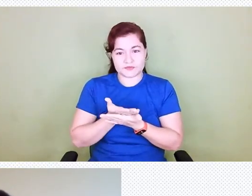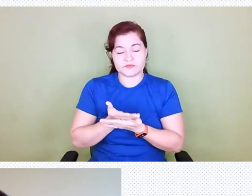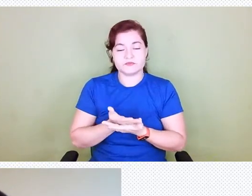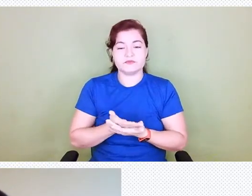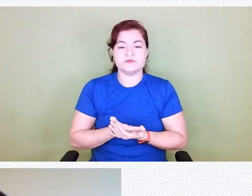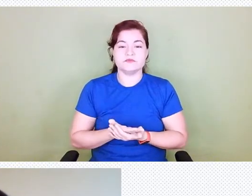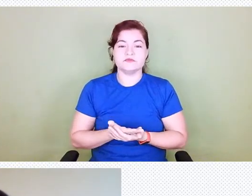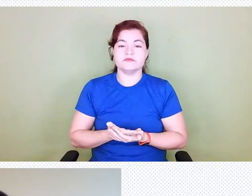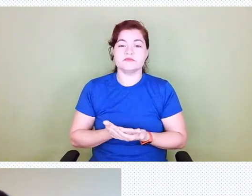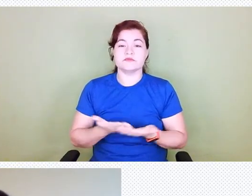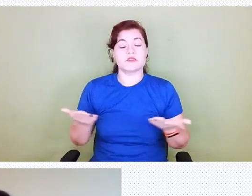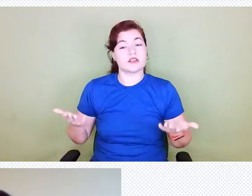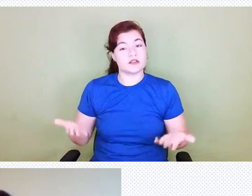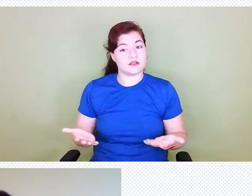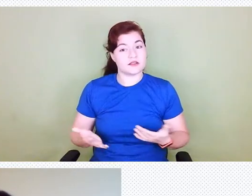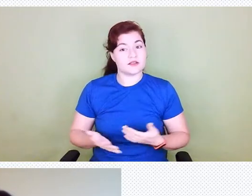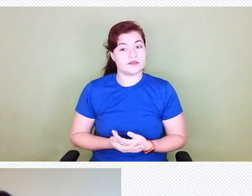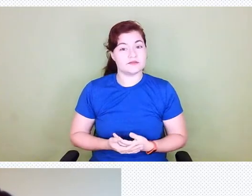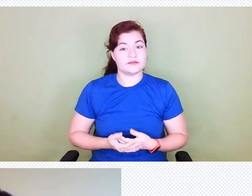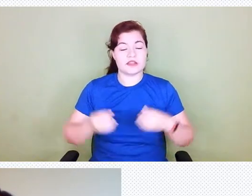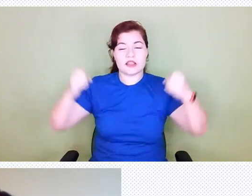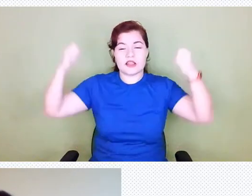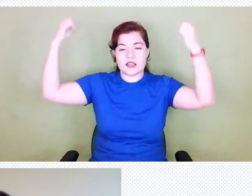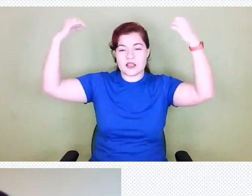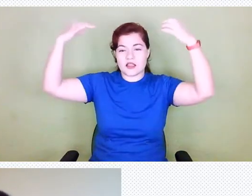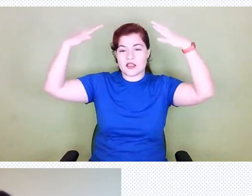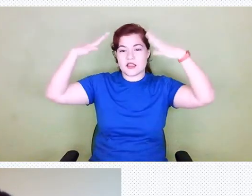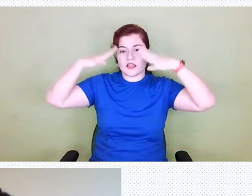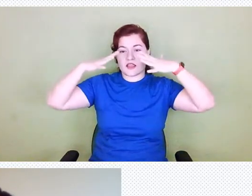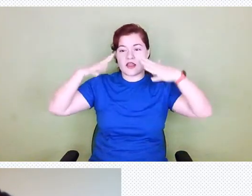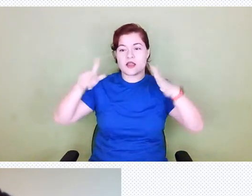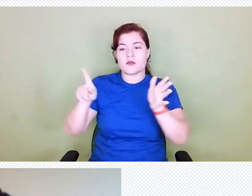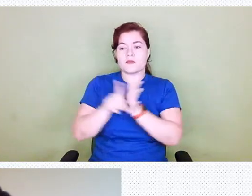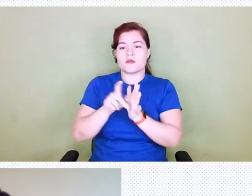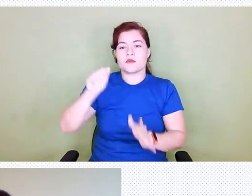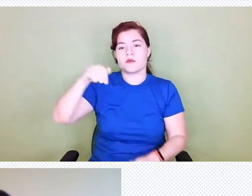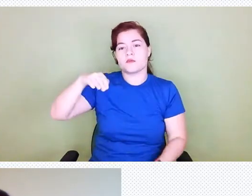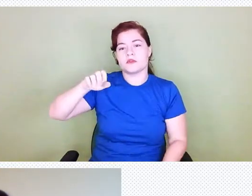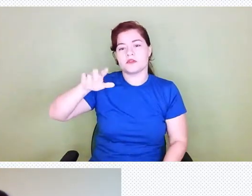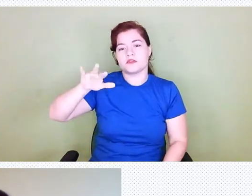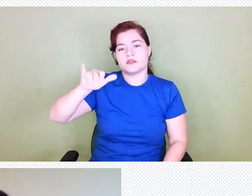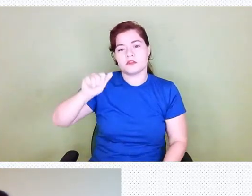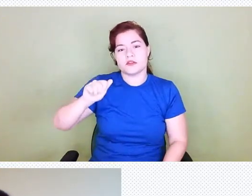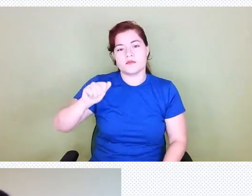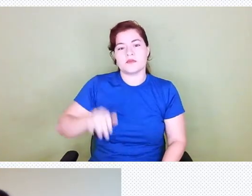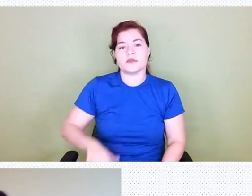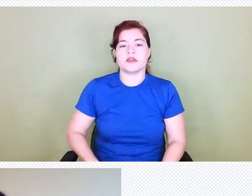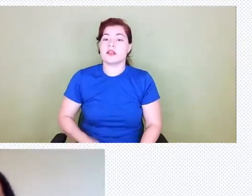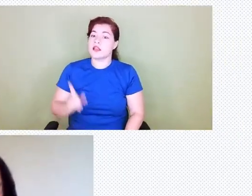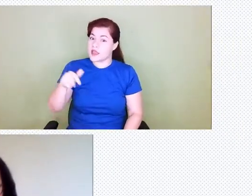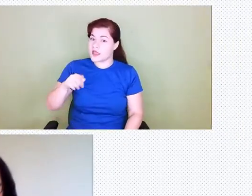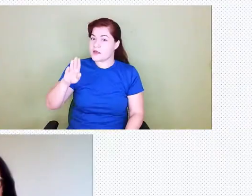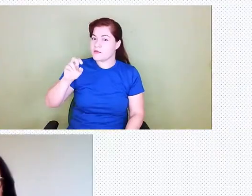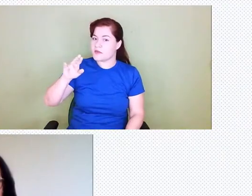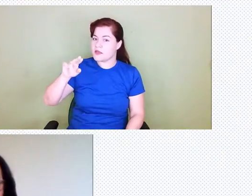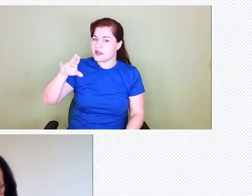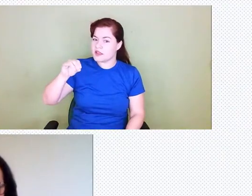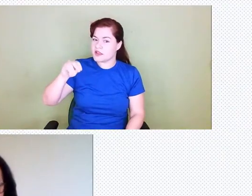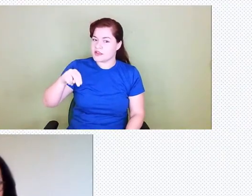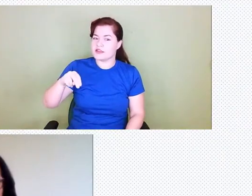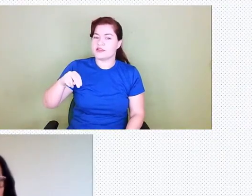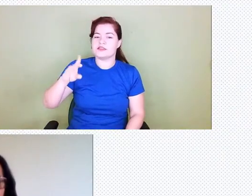Sobre essa iluminação de Amélia Rodrigues. Não é, Berenice, Delma, Silvana,